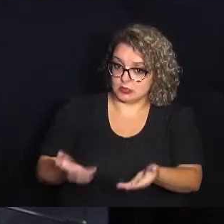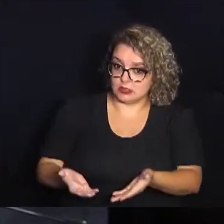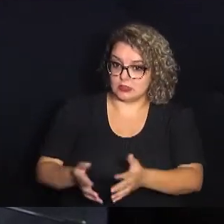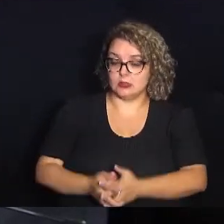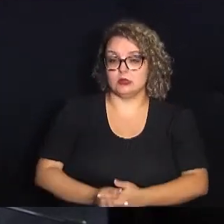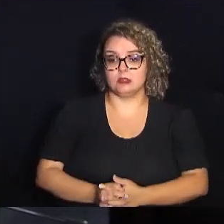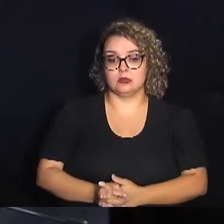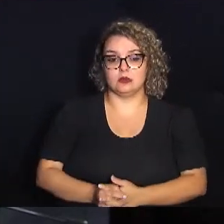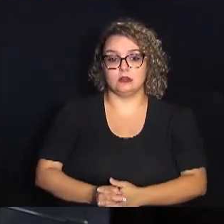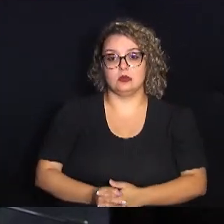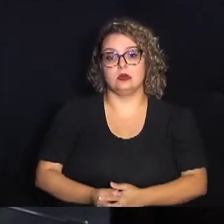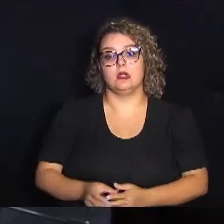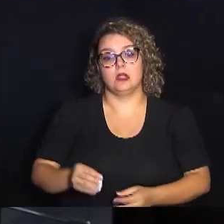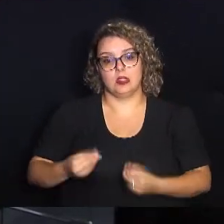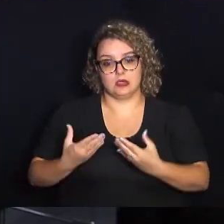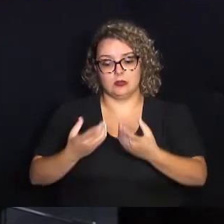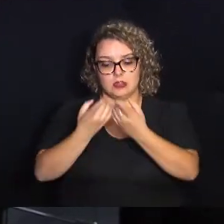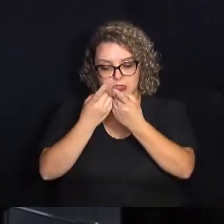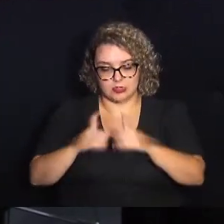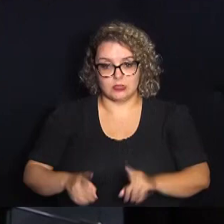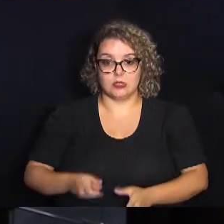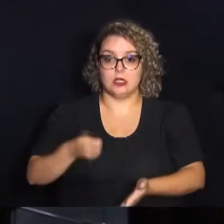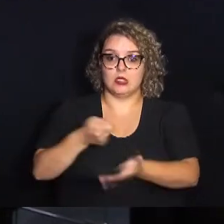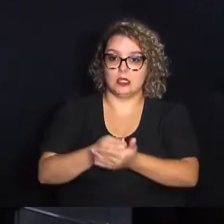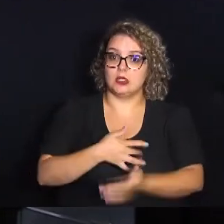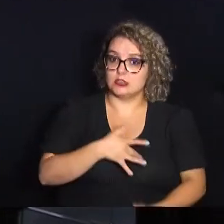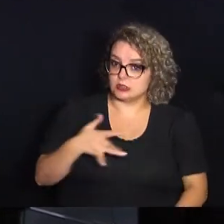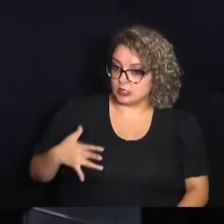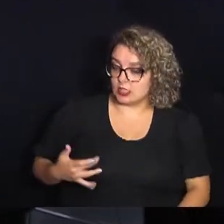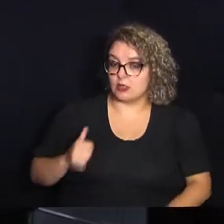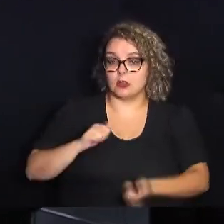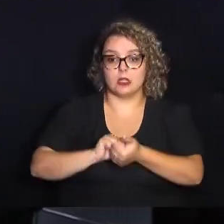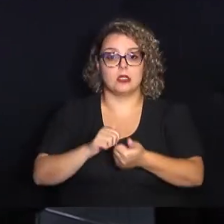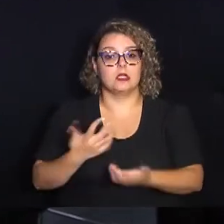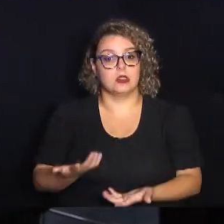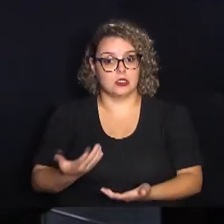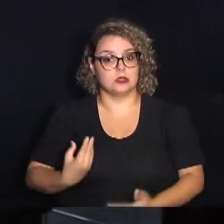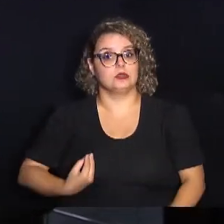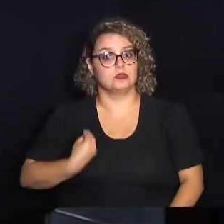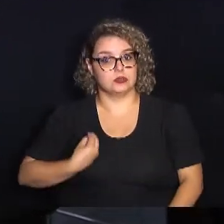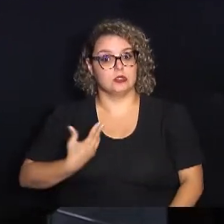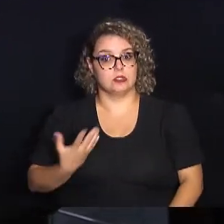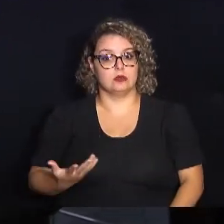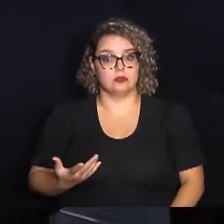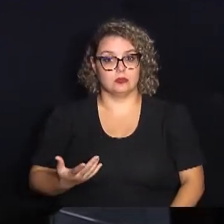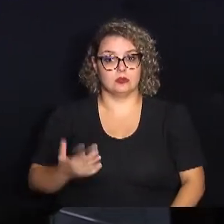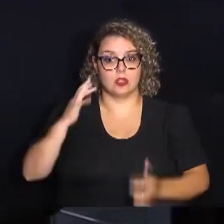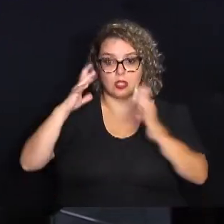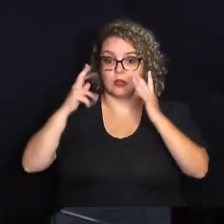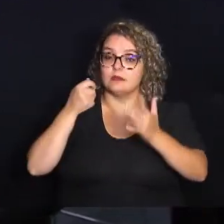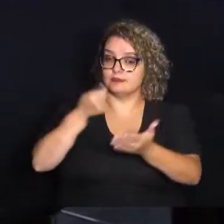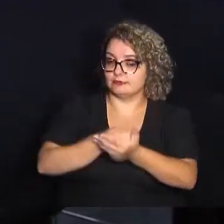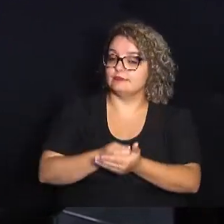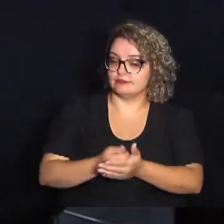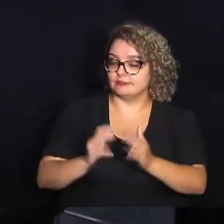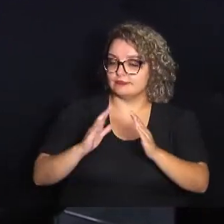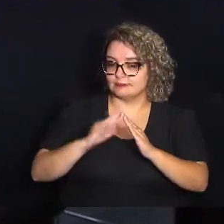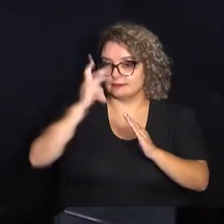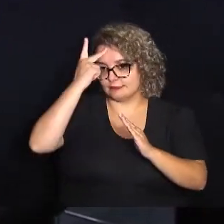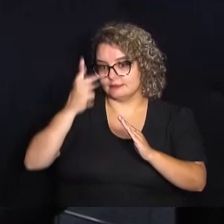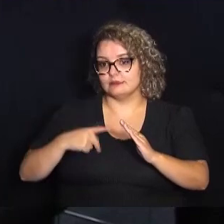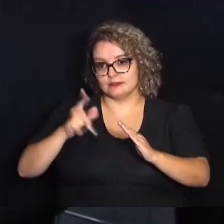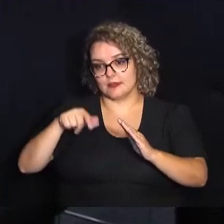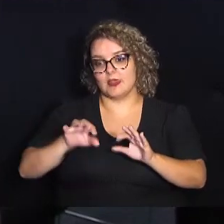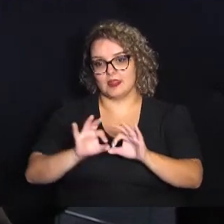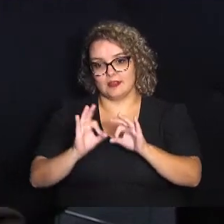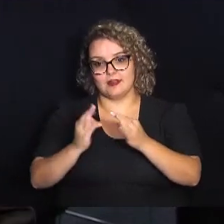esperam isso isso leva dignidade garante saúde qualidade de vida e a realização do sonho da